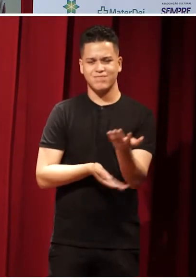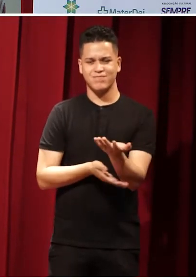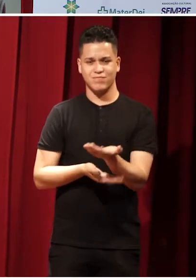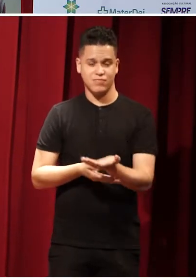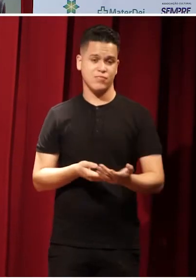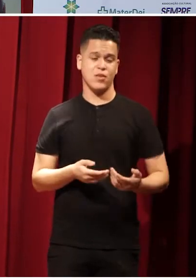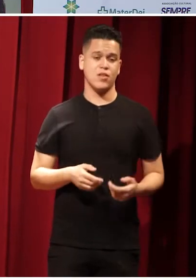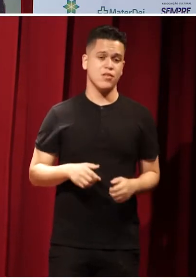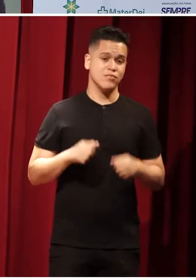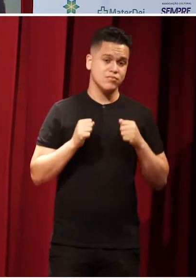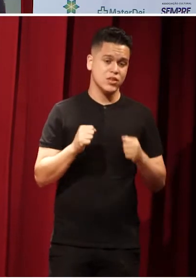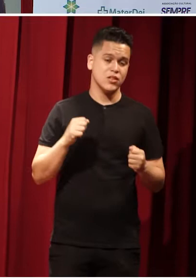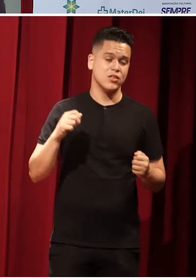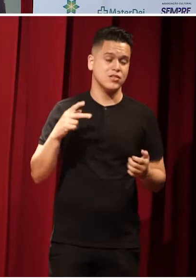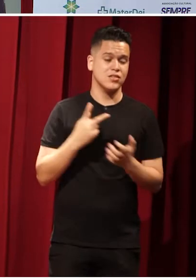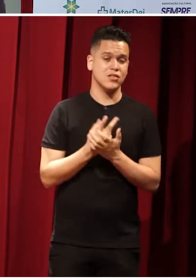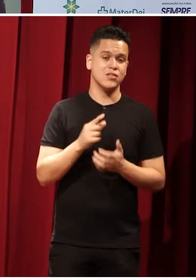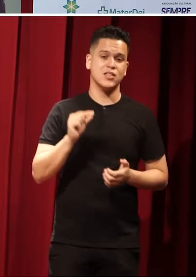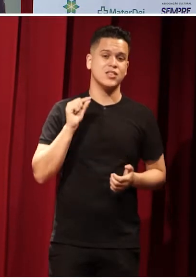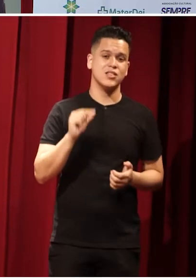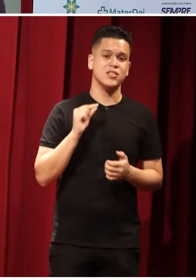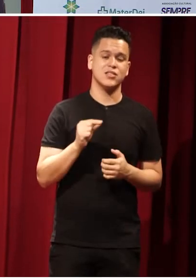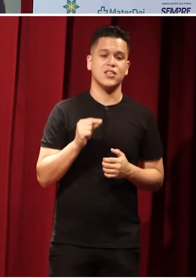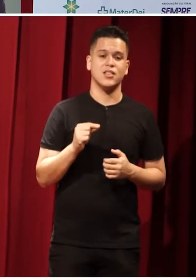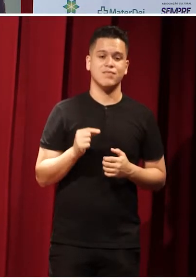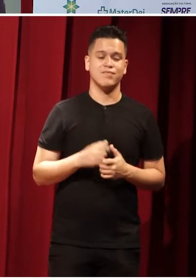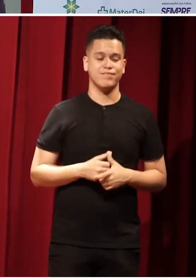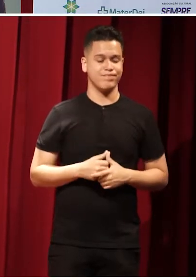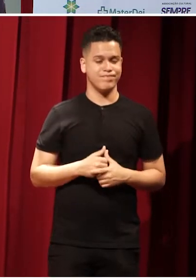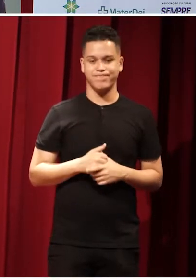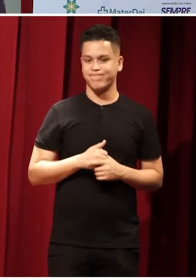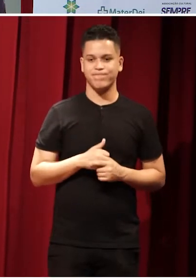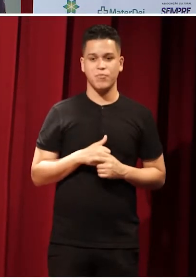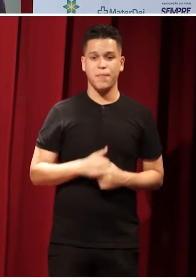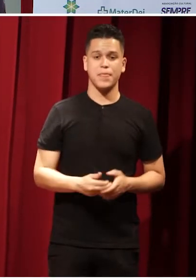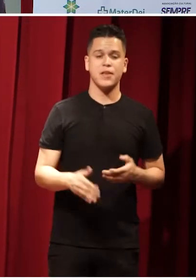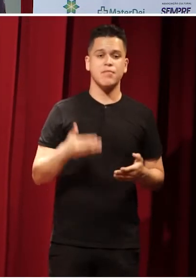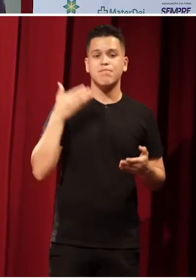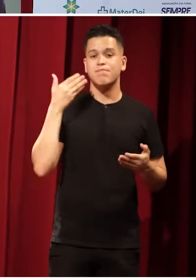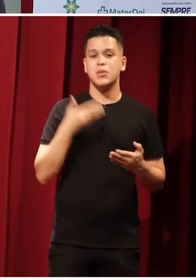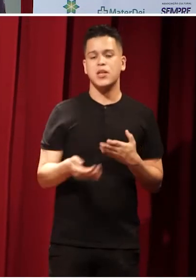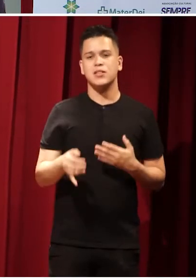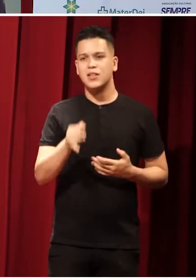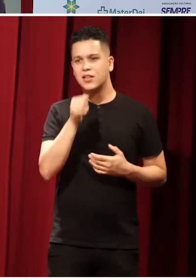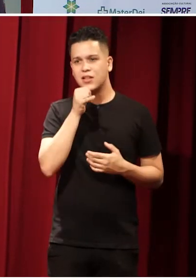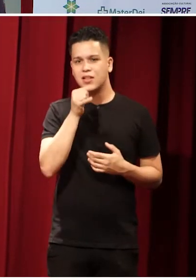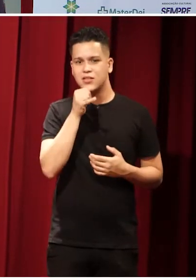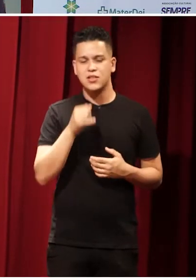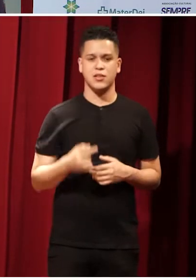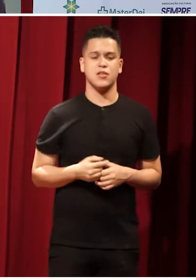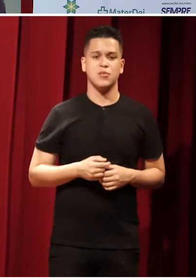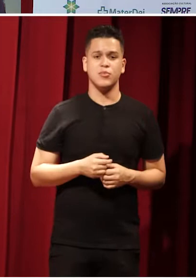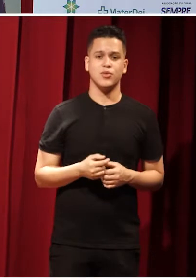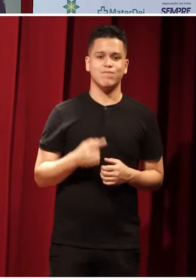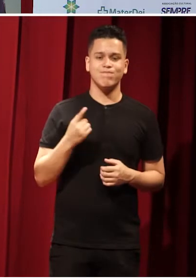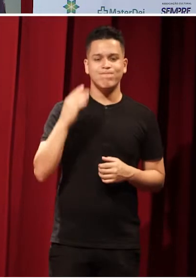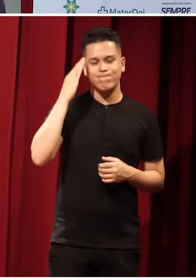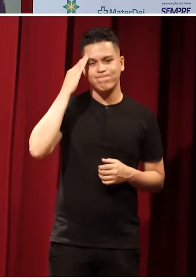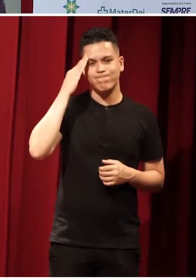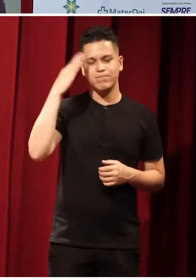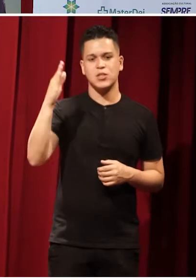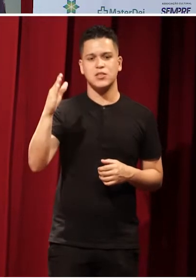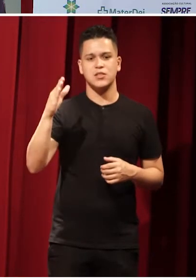ainda estamos desmatando, nós corremos o risco de sacrificar um